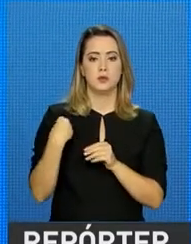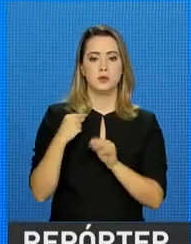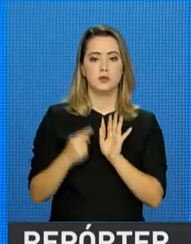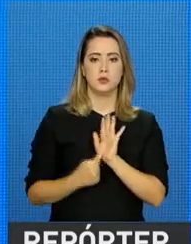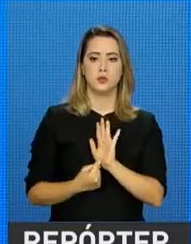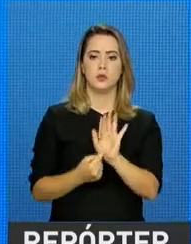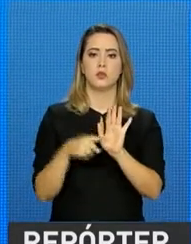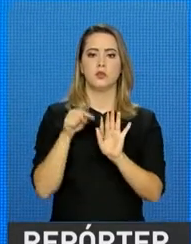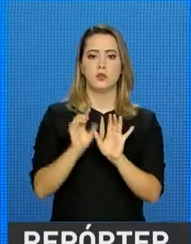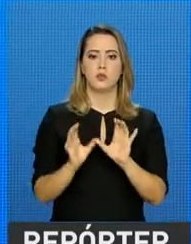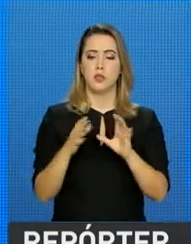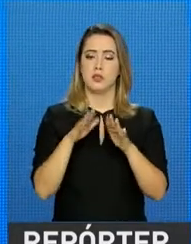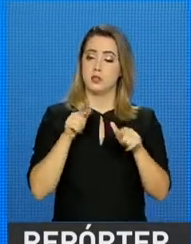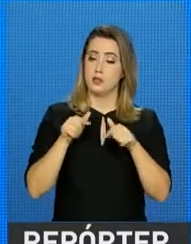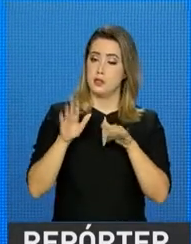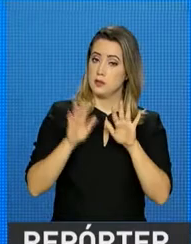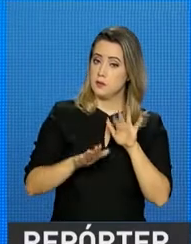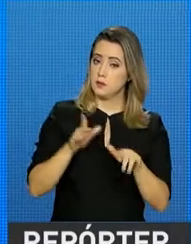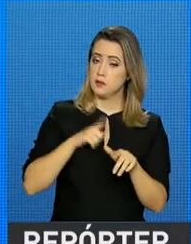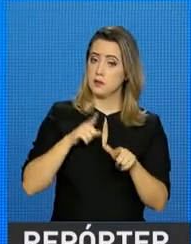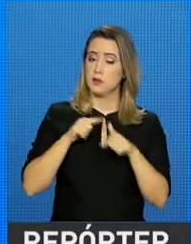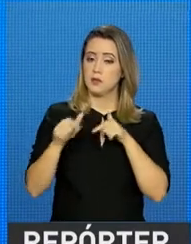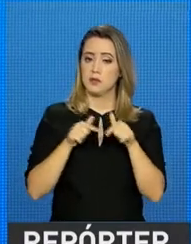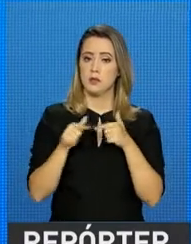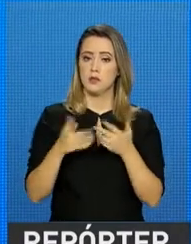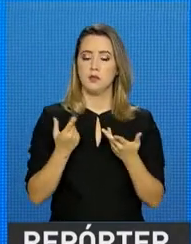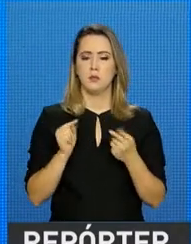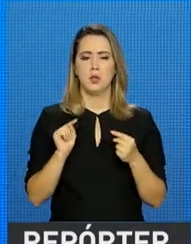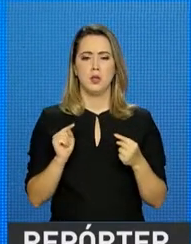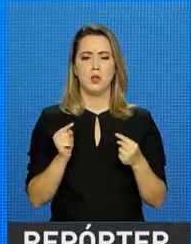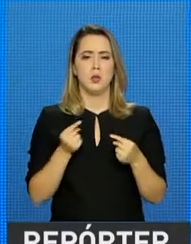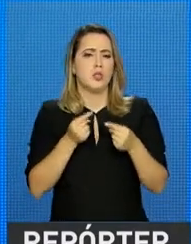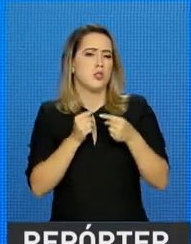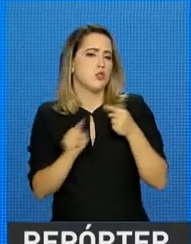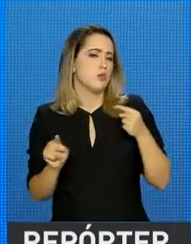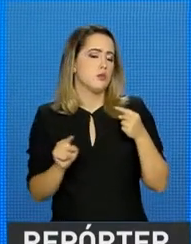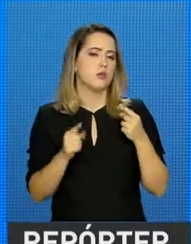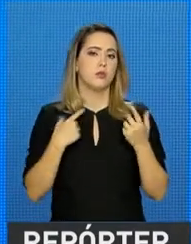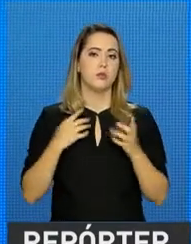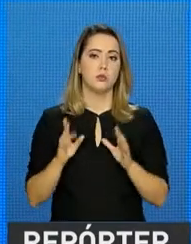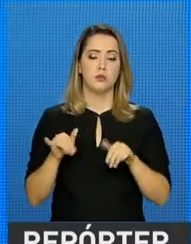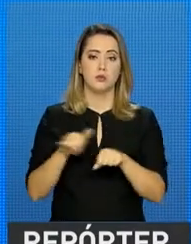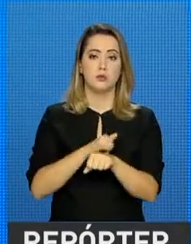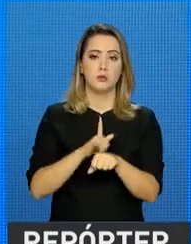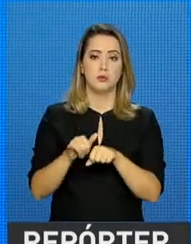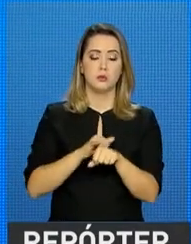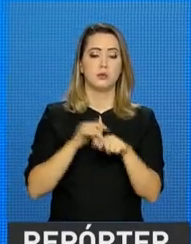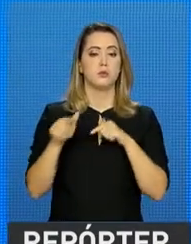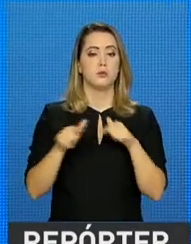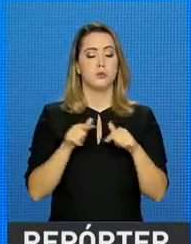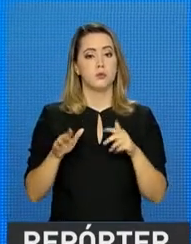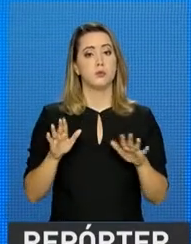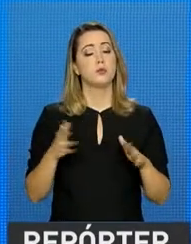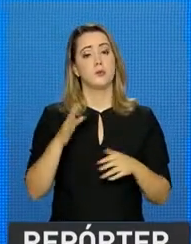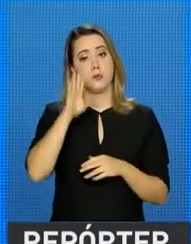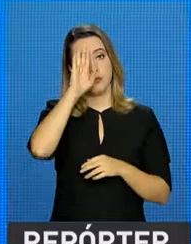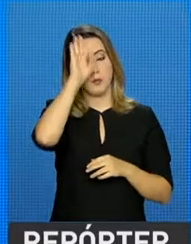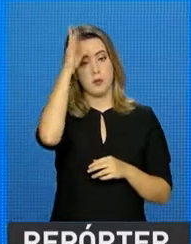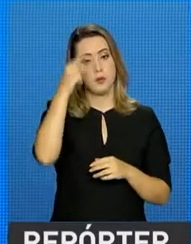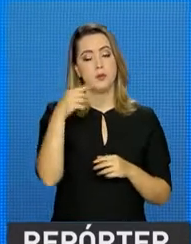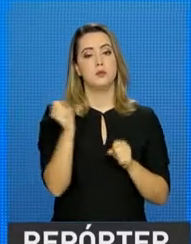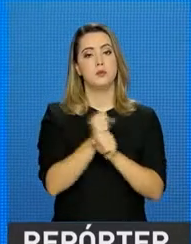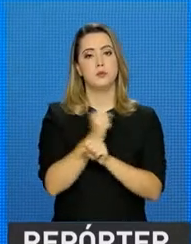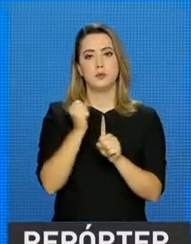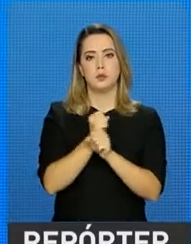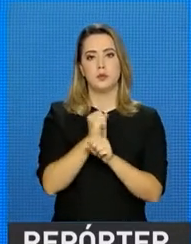aos órgãos determinadas ações que não condizem com a sua estratégia de atuação. E, principalmente,